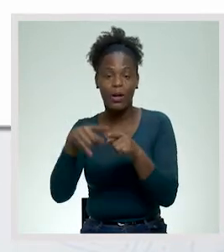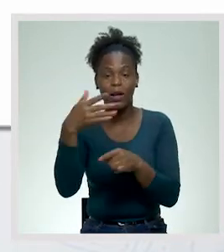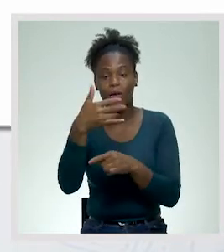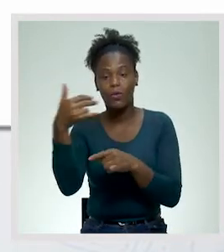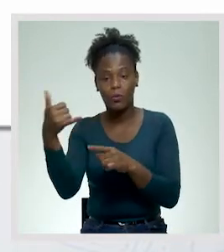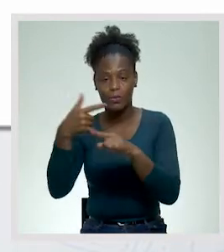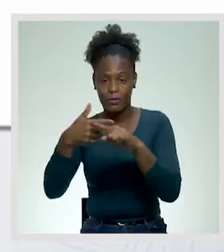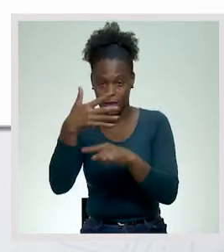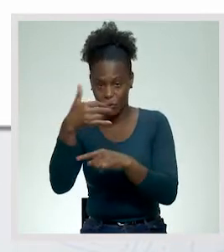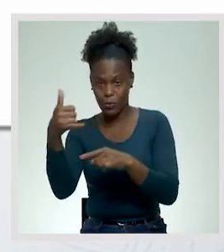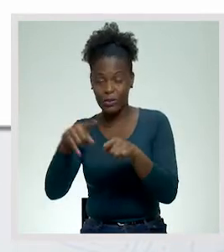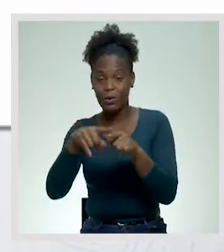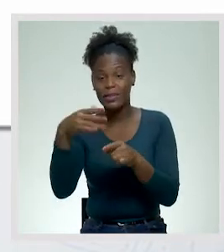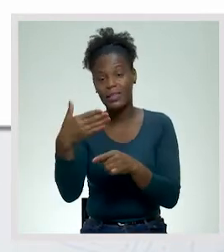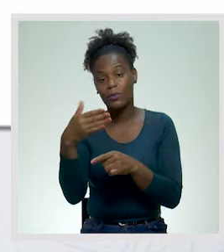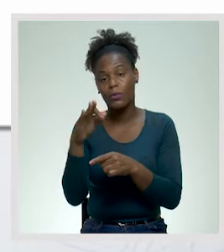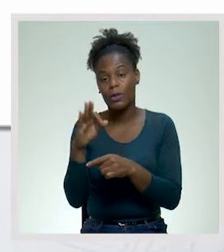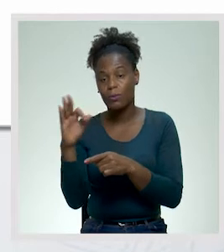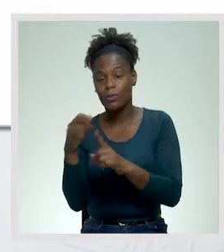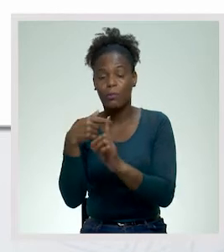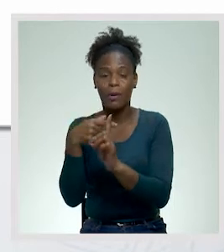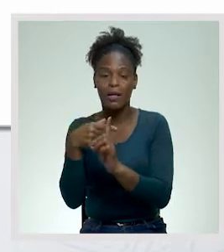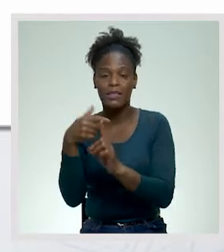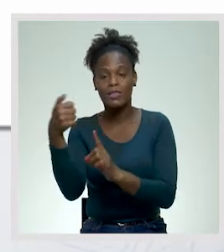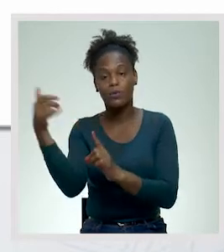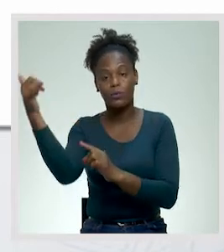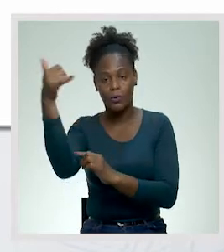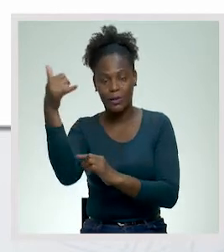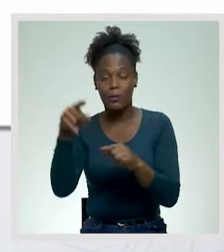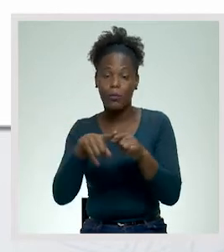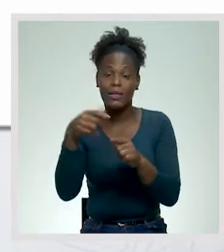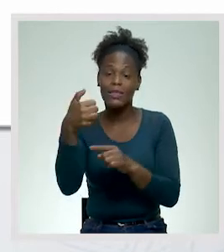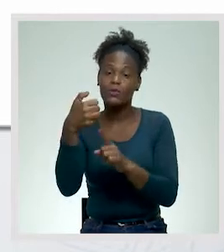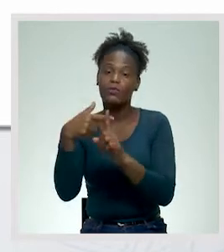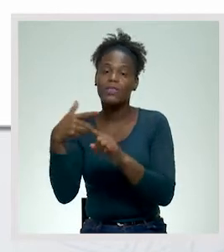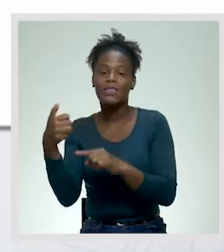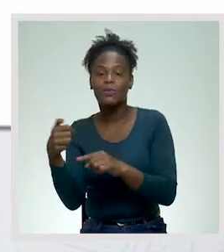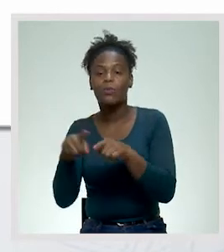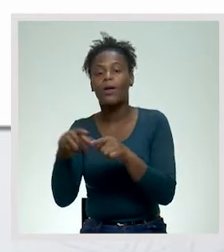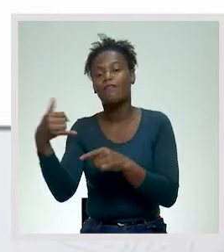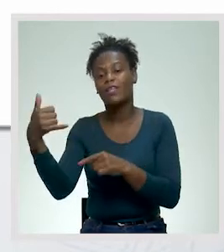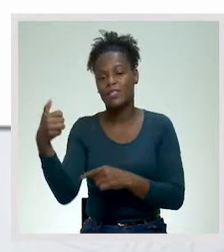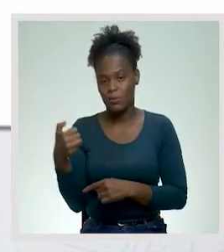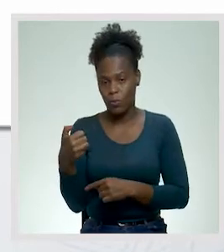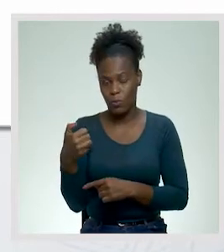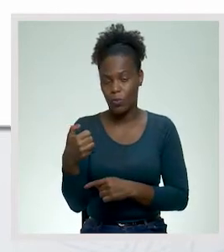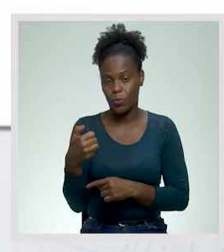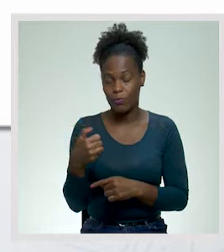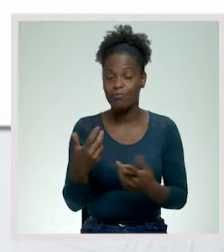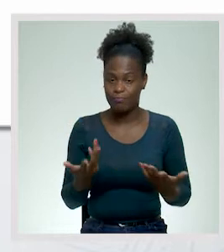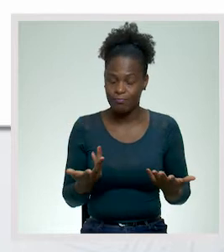12, 144. Mais 5 ao quadrado, 5 vezes 5, 25.